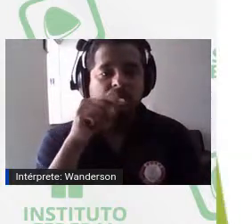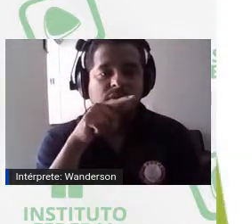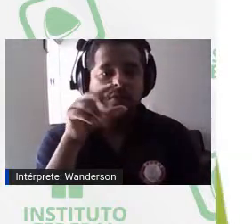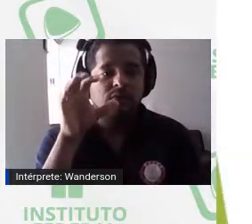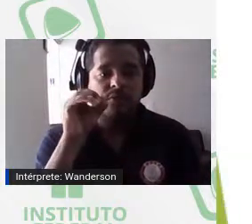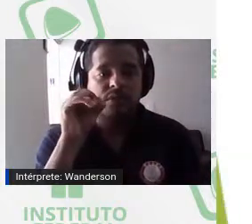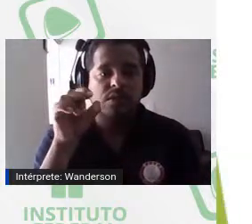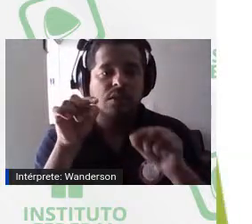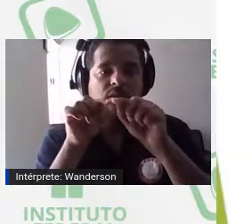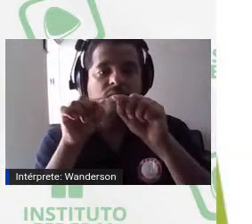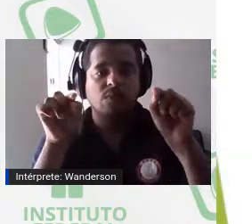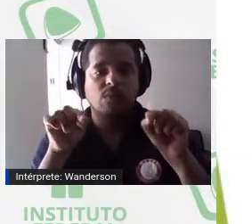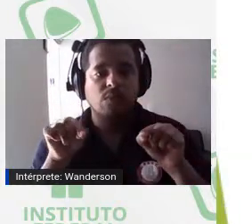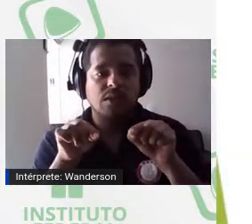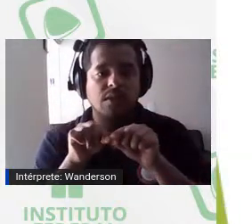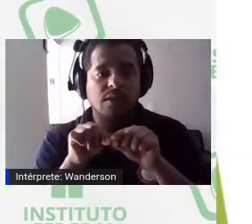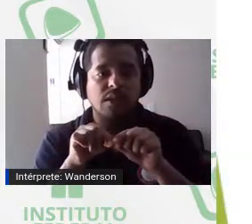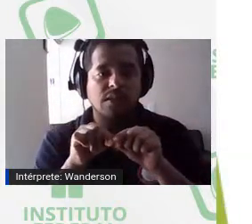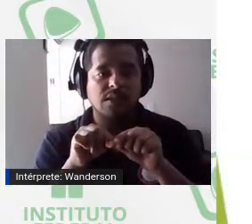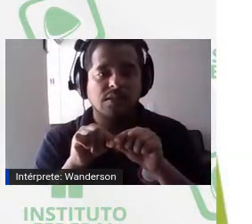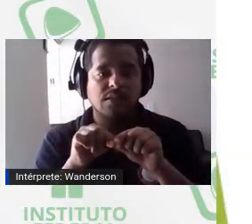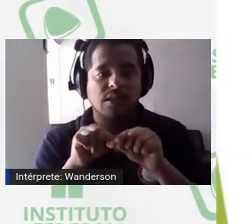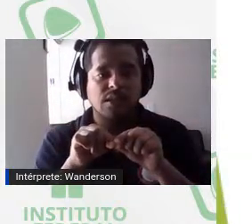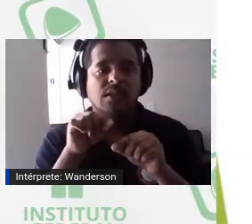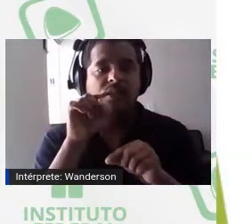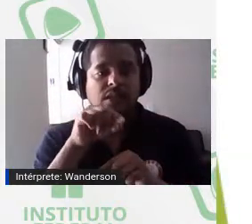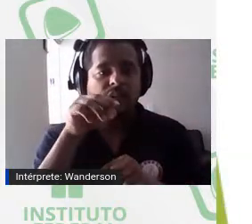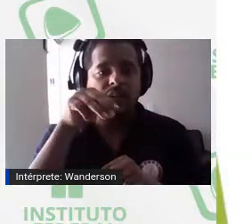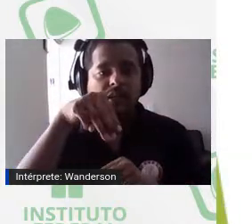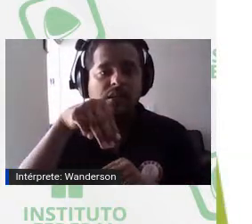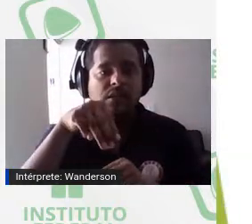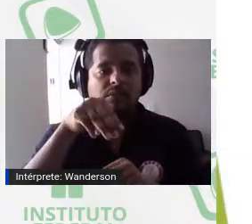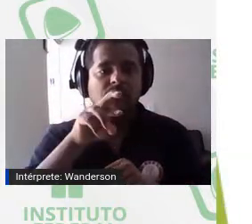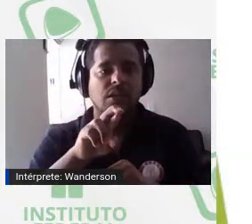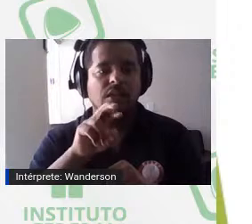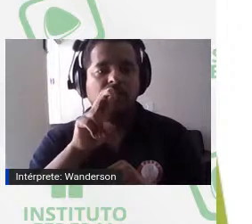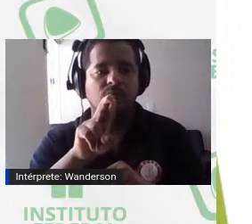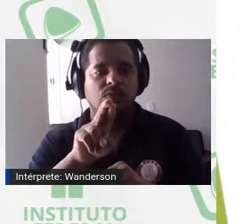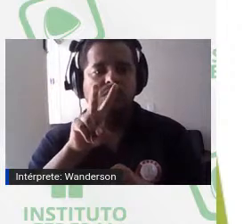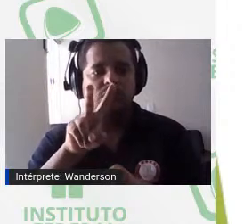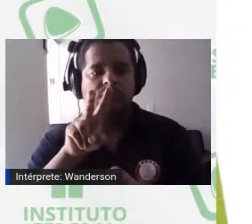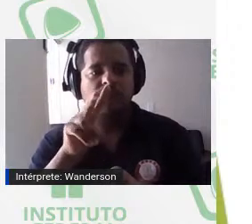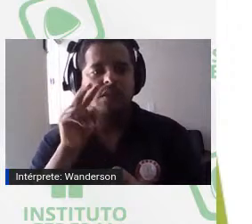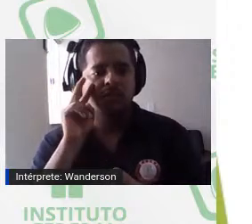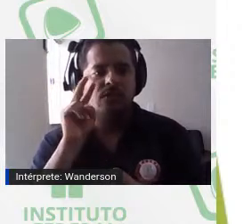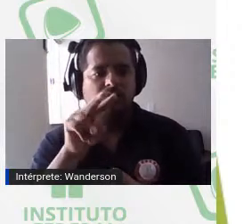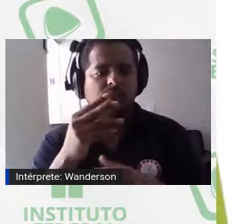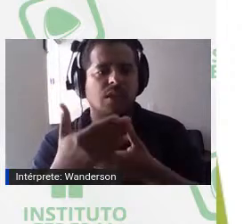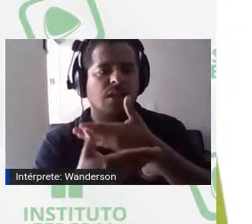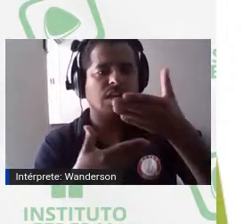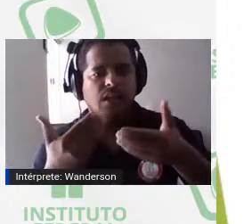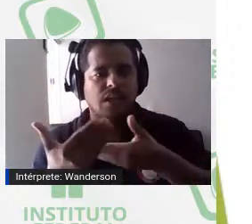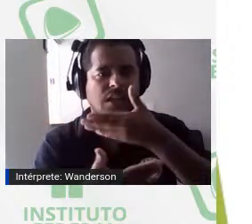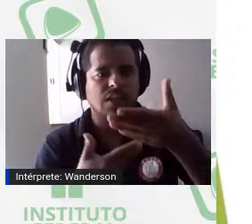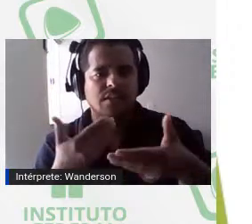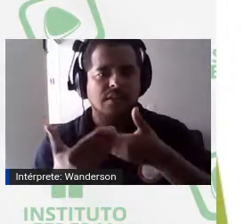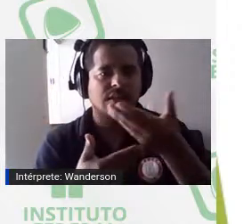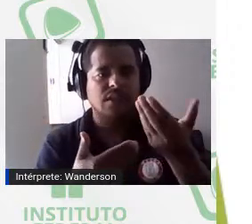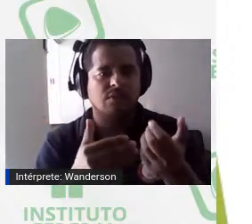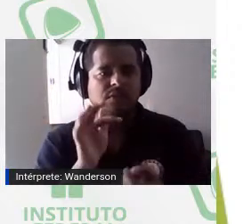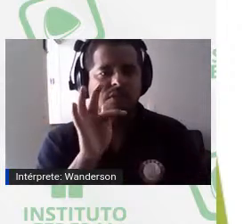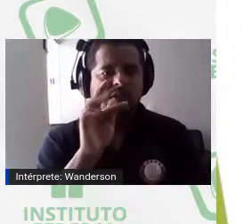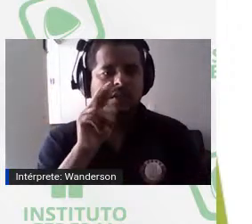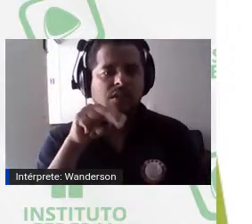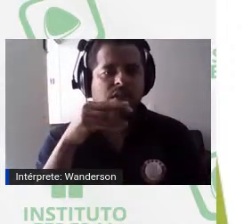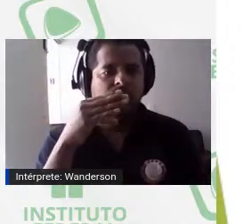MRUV. Bom, gente, então a gente vai observar um pouquinho da relação entre a função quadrática, né, da matemática e a